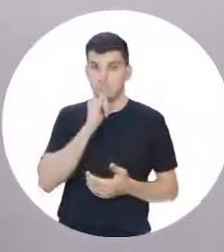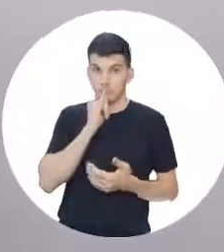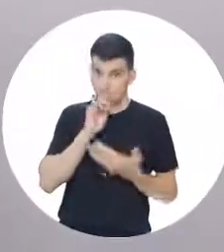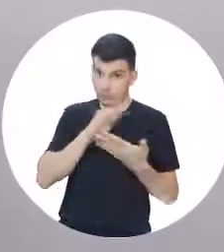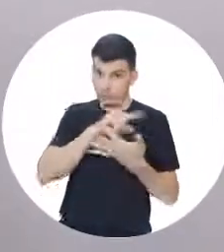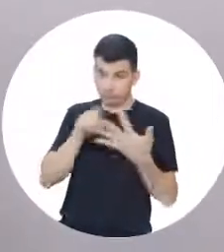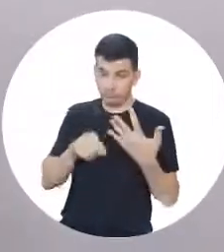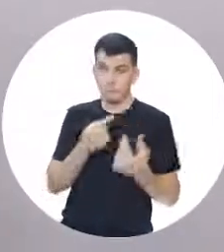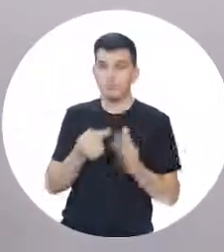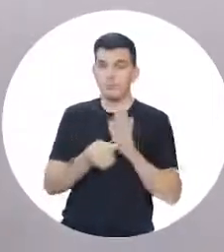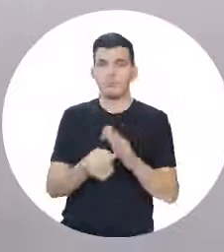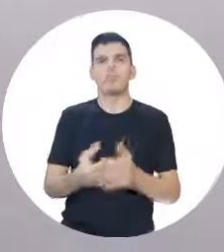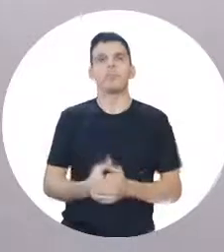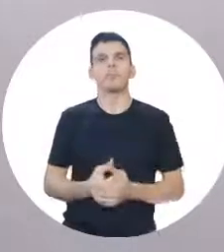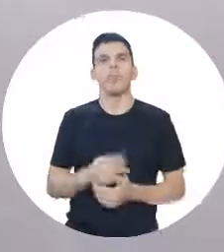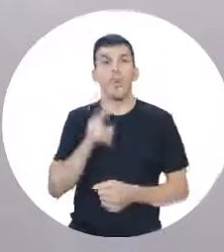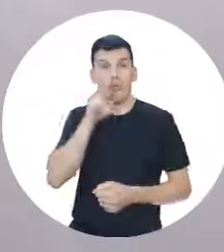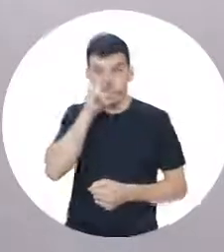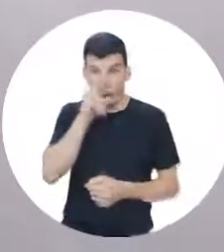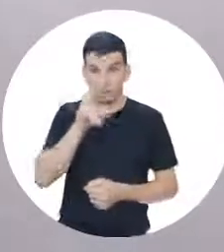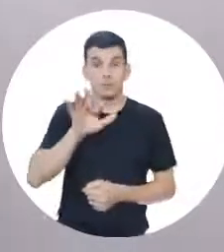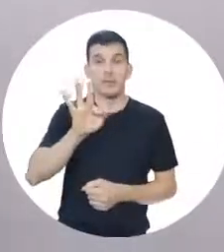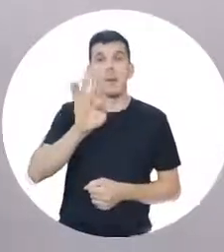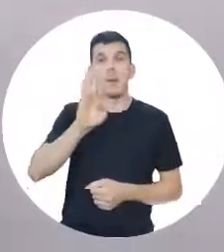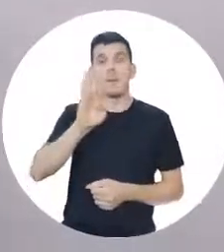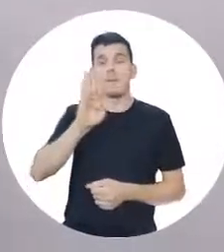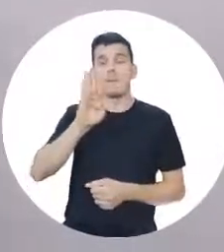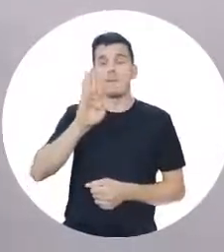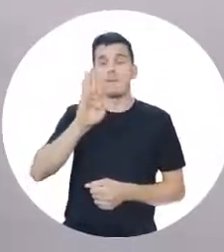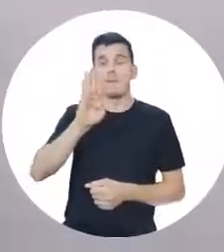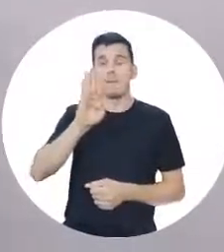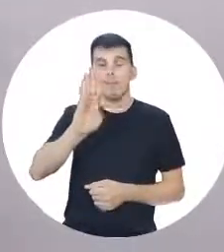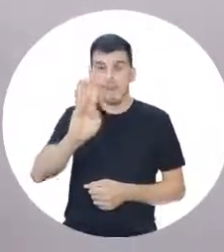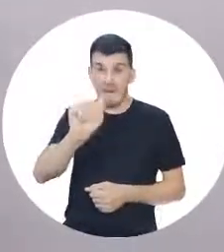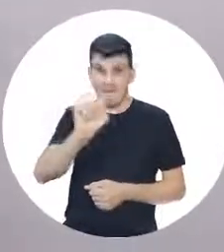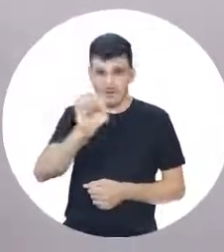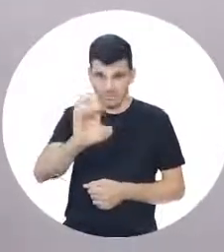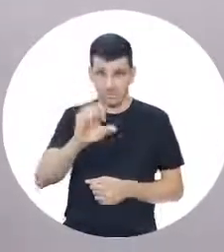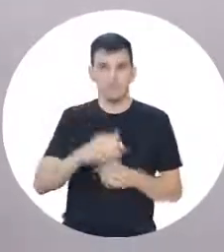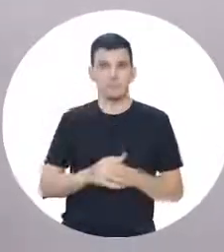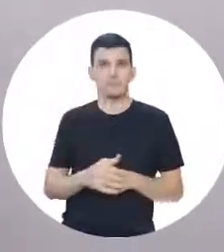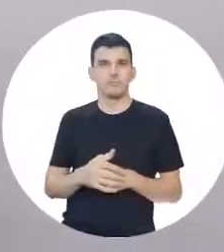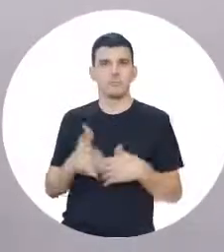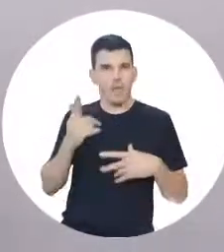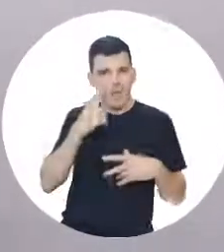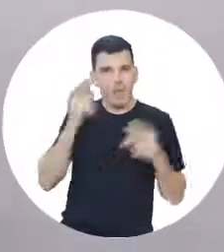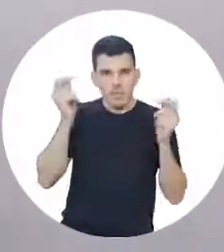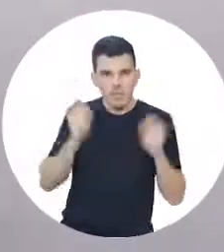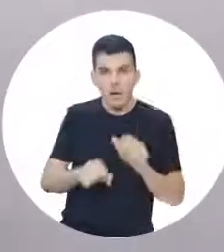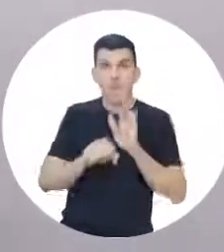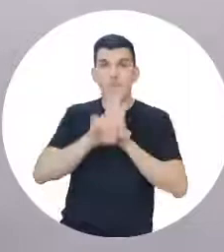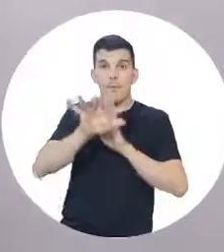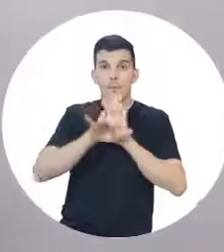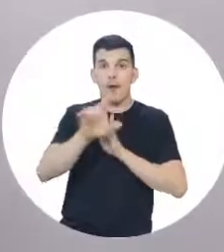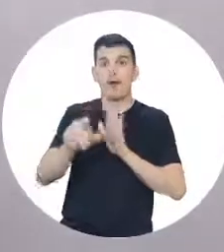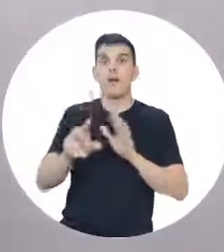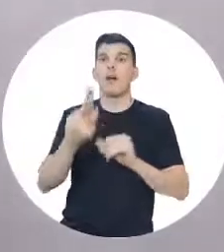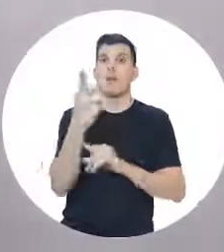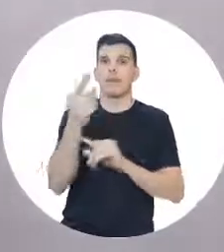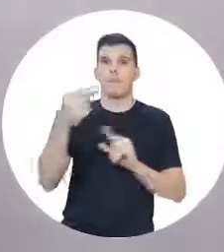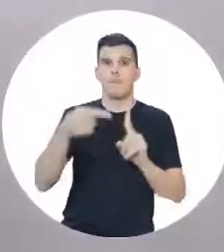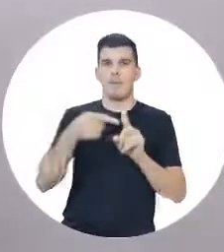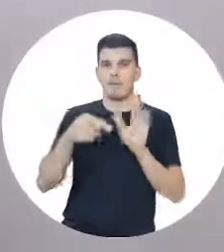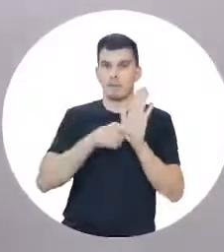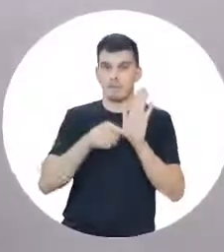Os exemplos dados. Força de uma base agora. Mesmo raciocínio do ácido, é a capacidade de liberar o